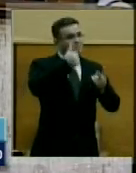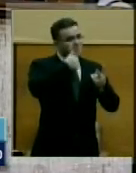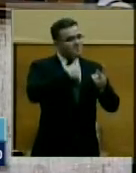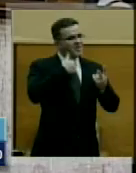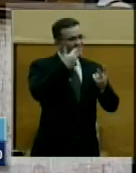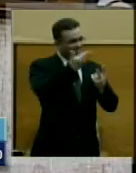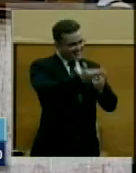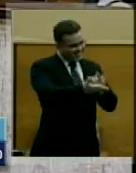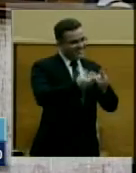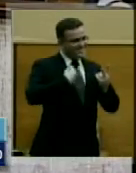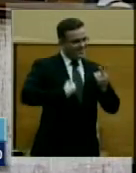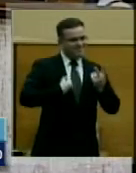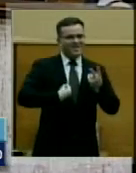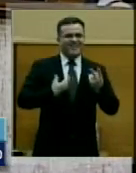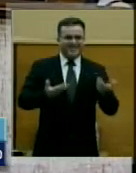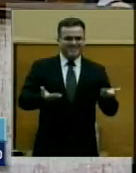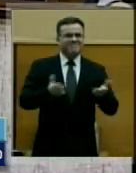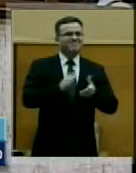Oliveira.